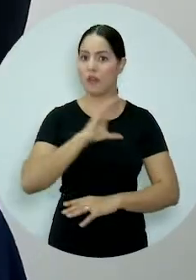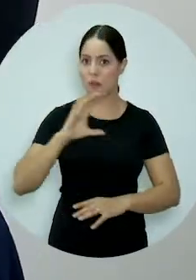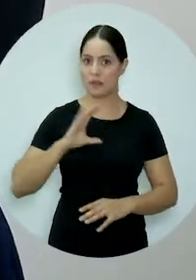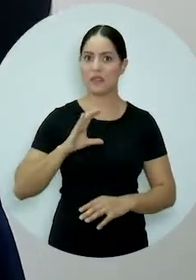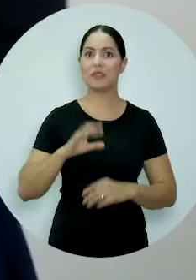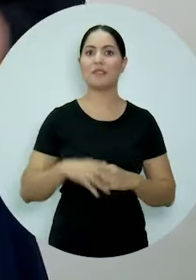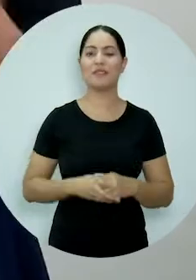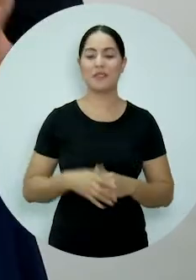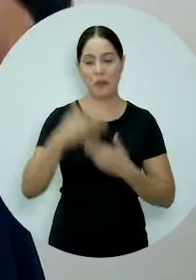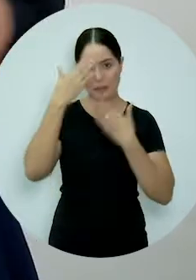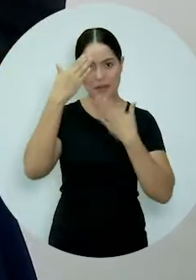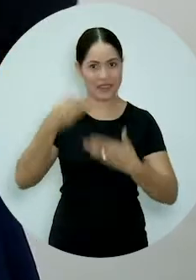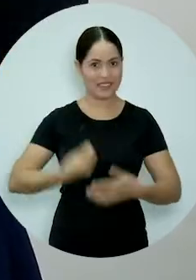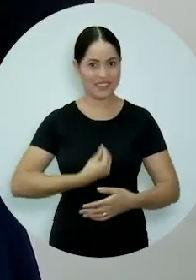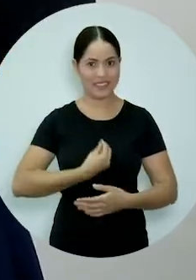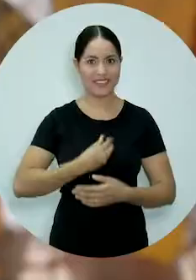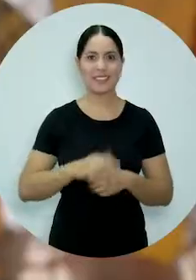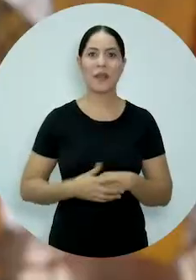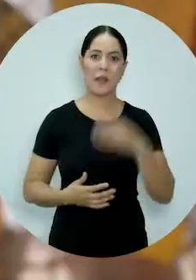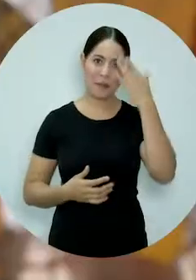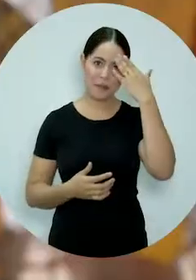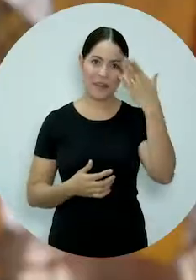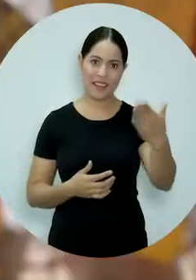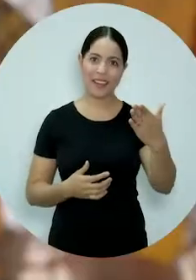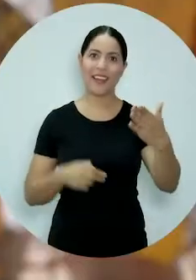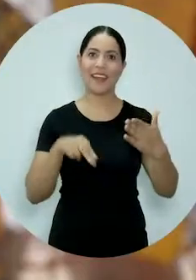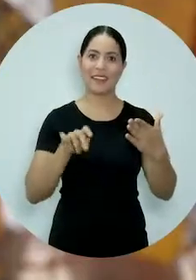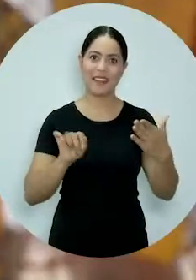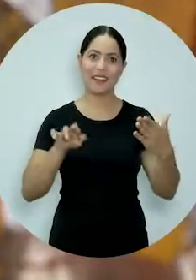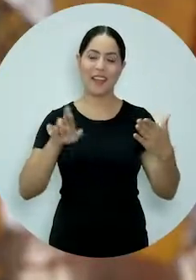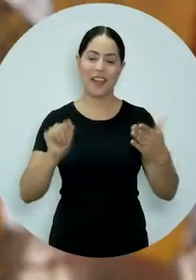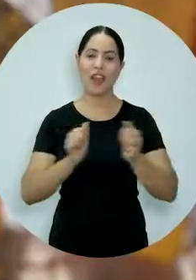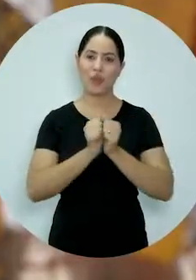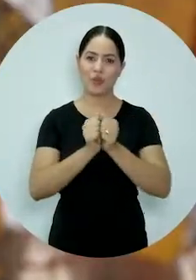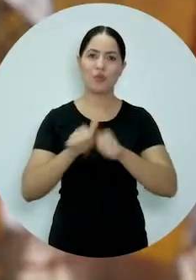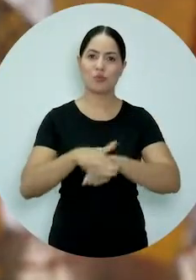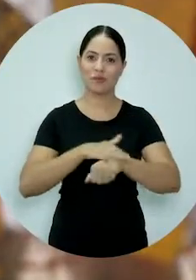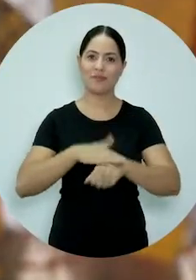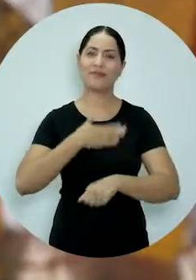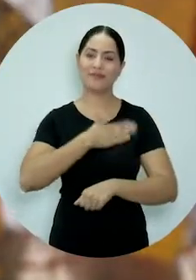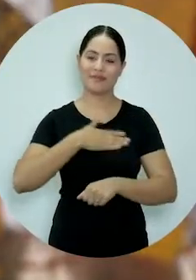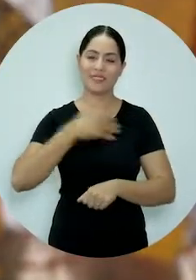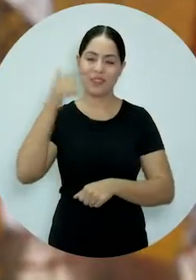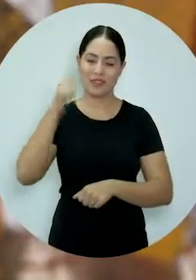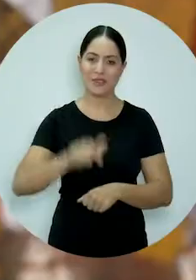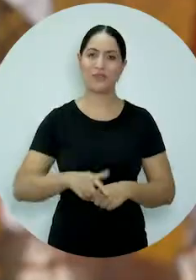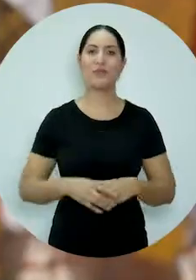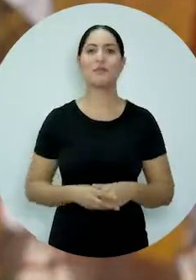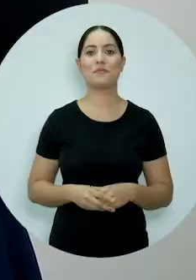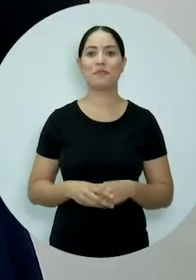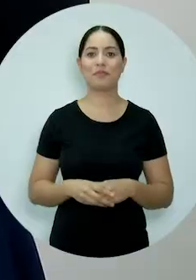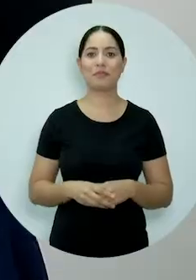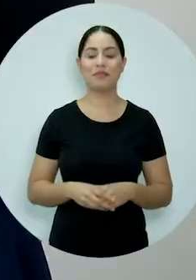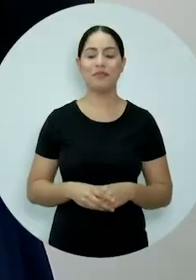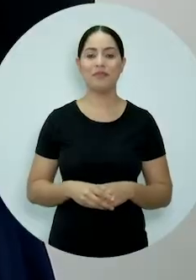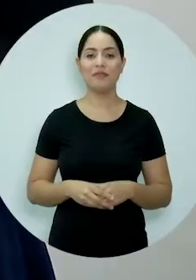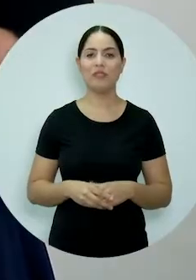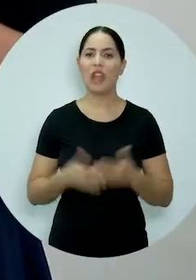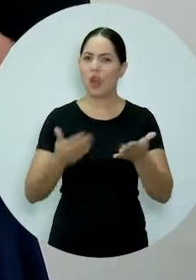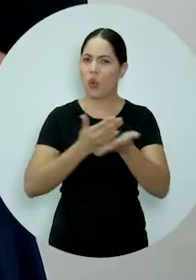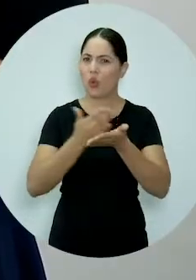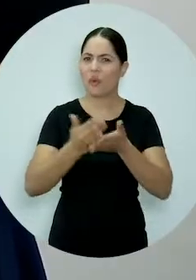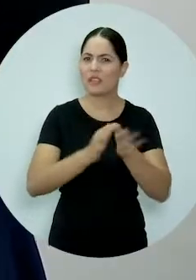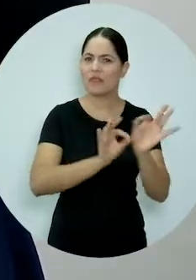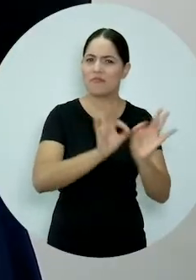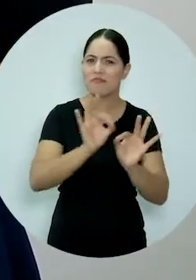por sua participação mais uma vez no OAB Entrevista. Obrigada a você, Natália. É um prazer estar conversando com vocês no OAB Entrevista de novo. Doutora Marina, eu